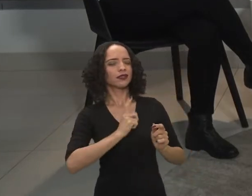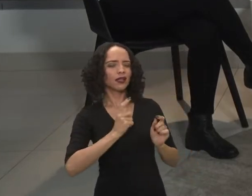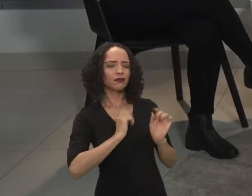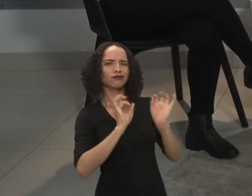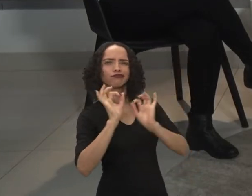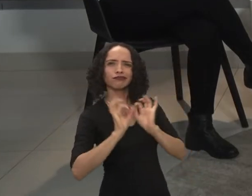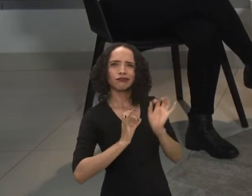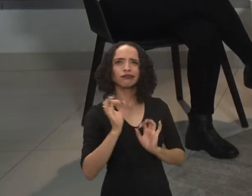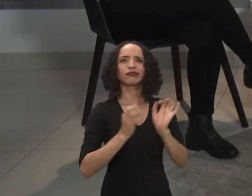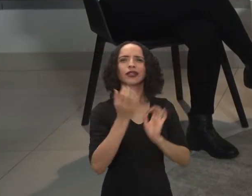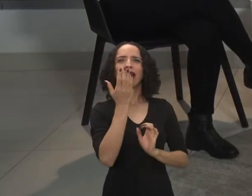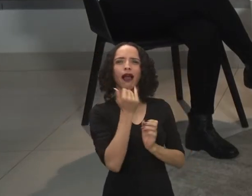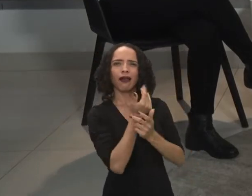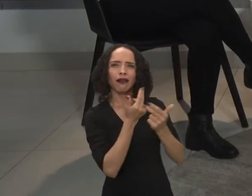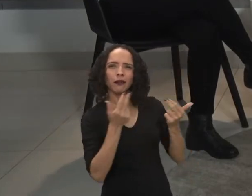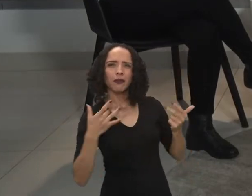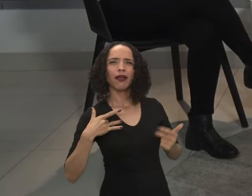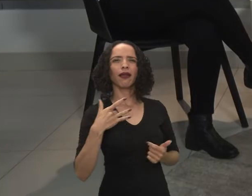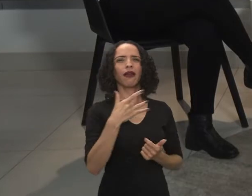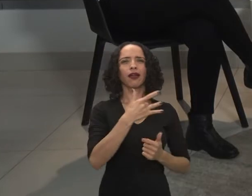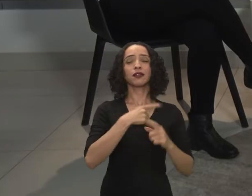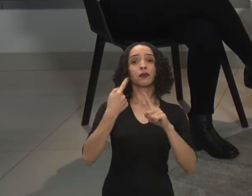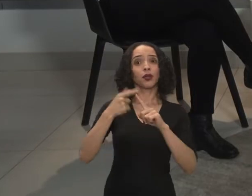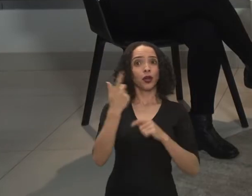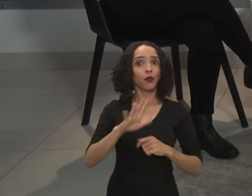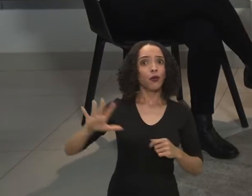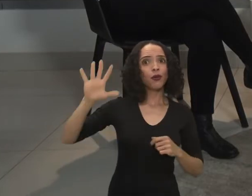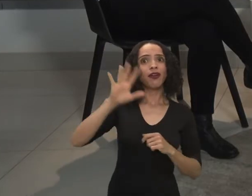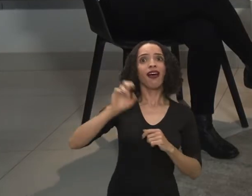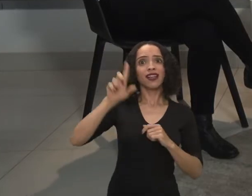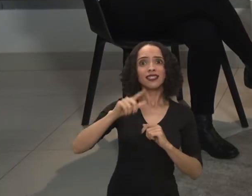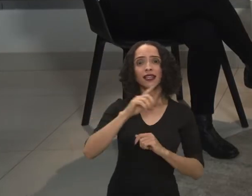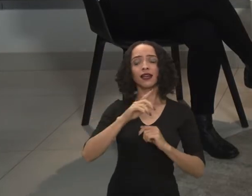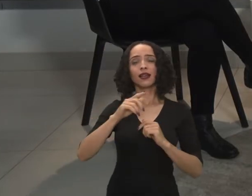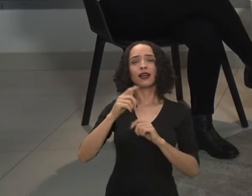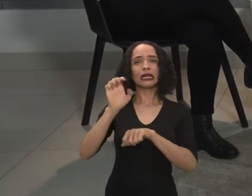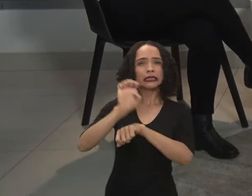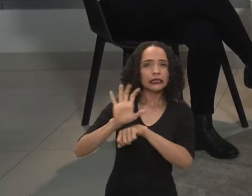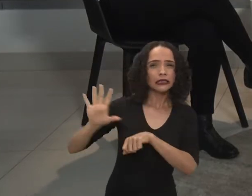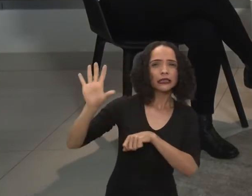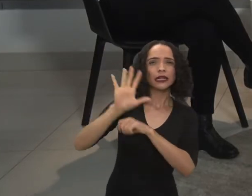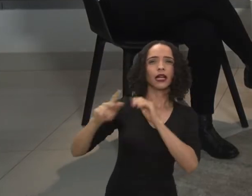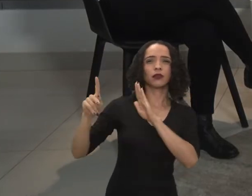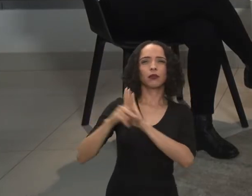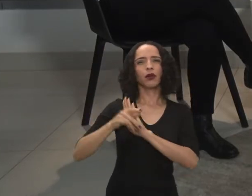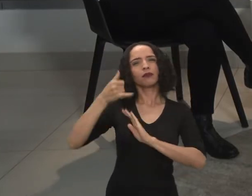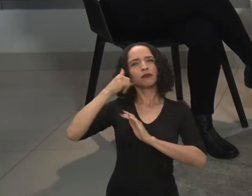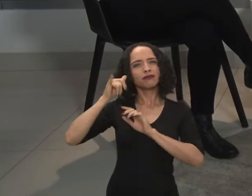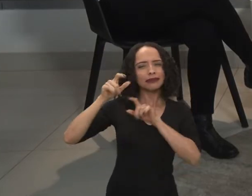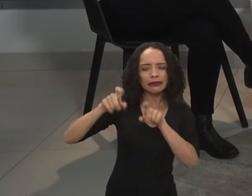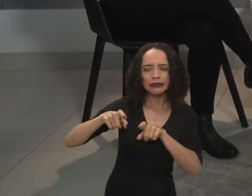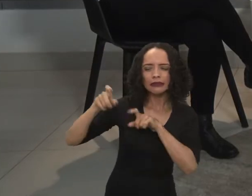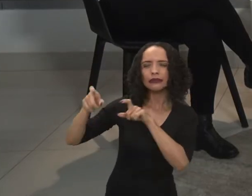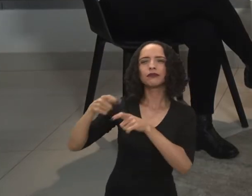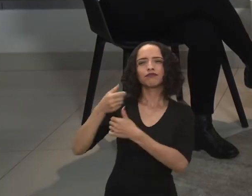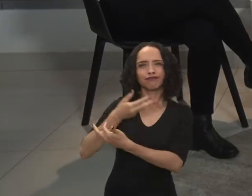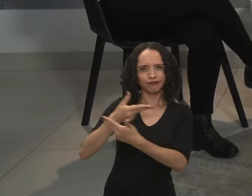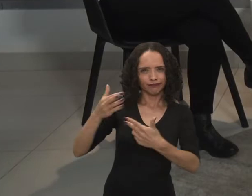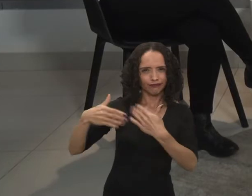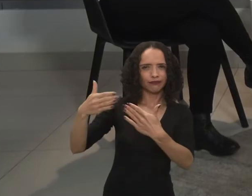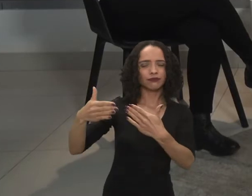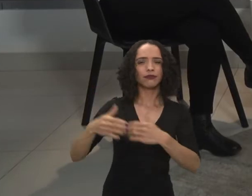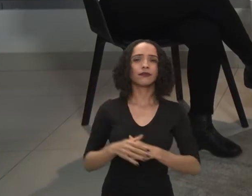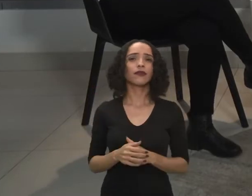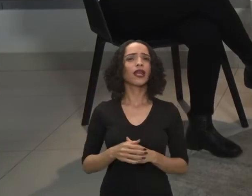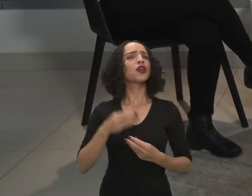e o estado de Goiás é um estado, né, agropecuarista, com plantações, né, com criação de gado. Como é que o senhor analisa as